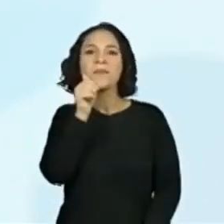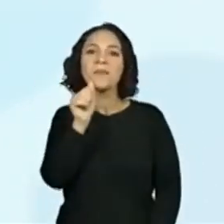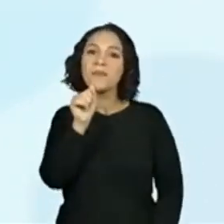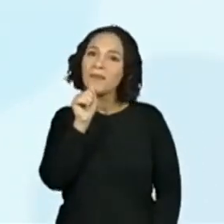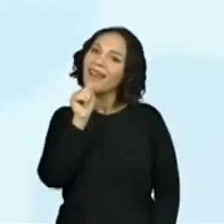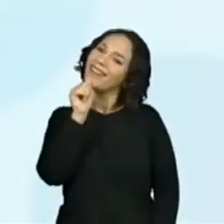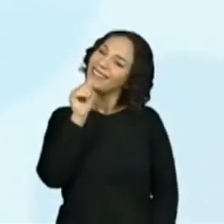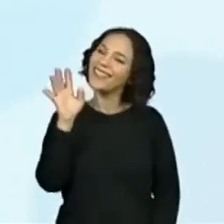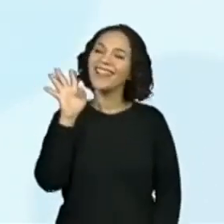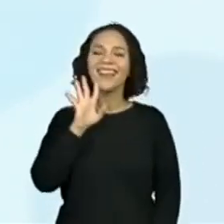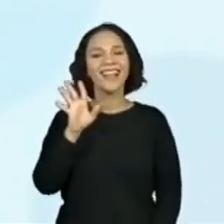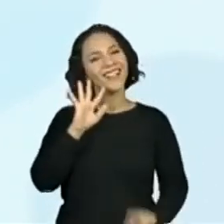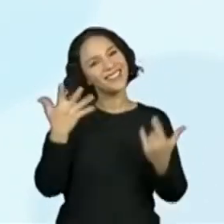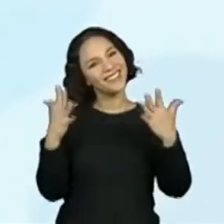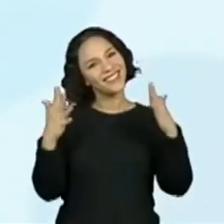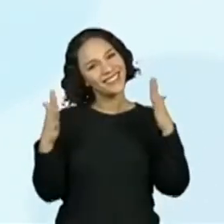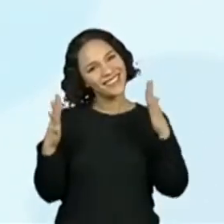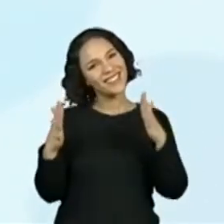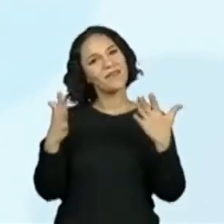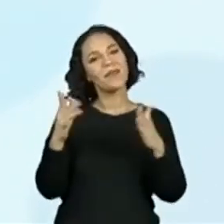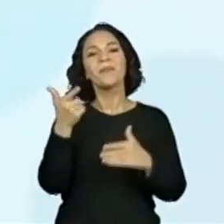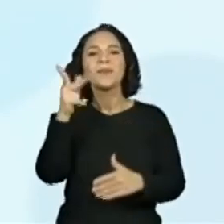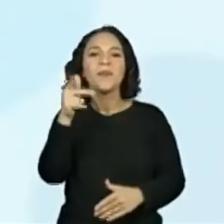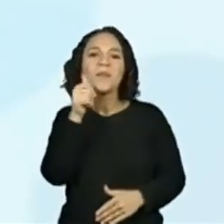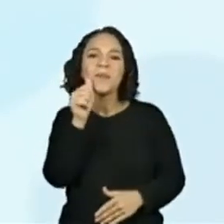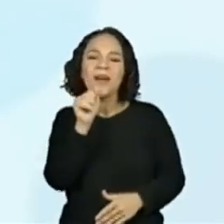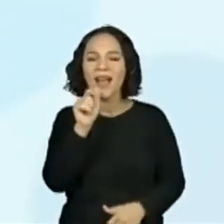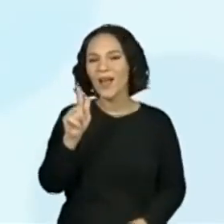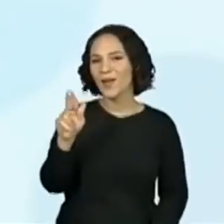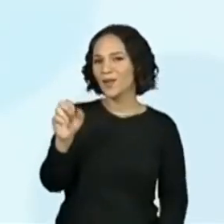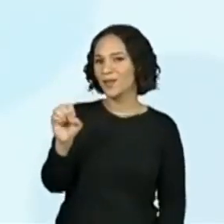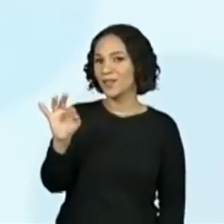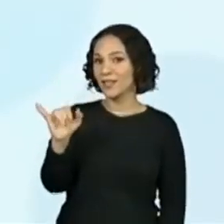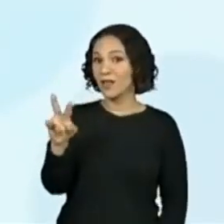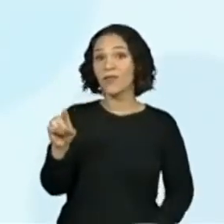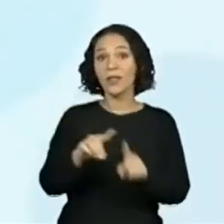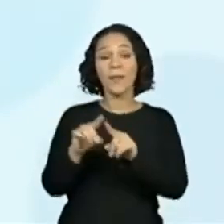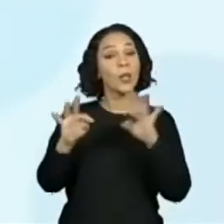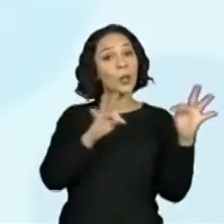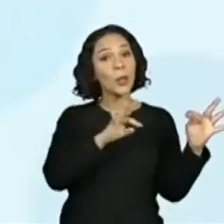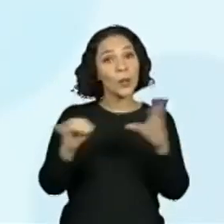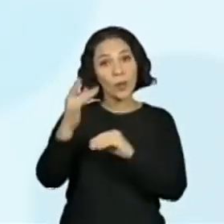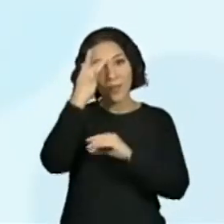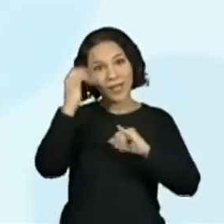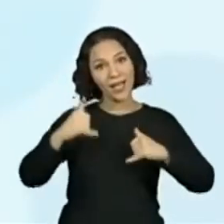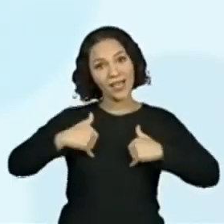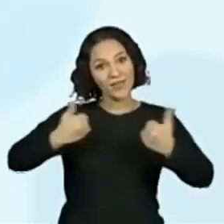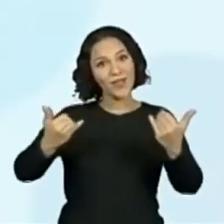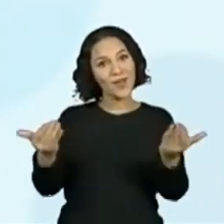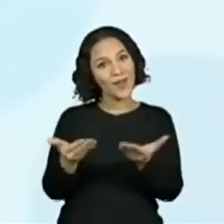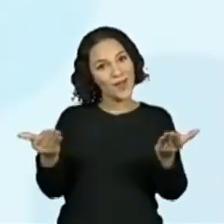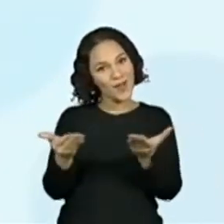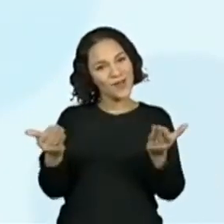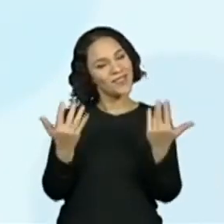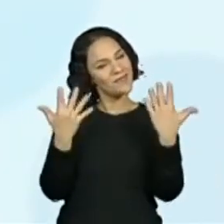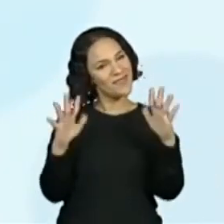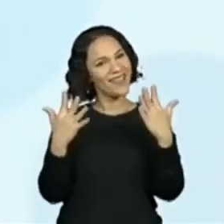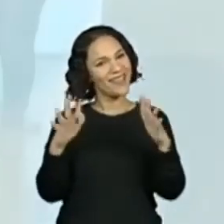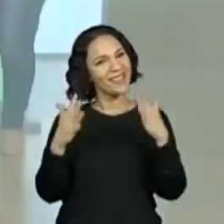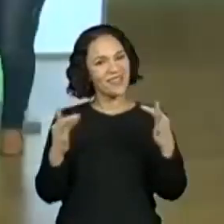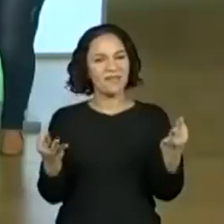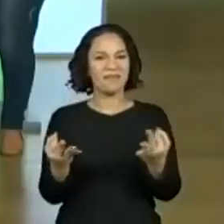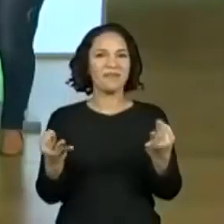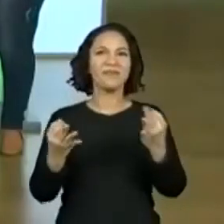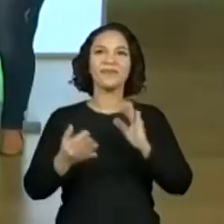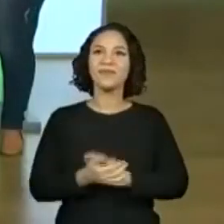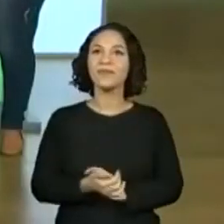dele. Olha que legal. Beijo, Gustavo. Beijo para sua mãe também. E beijo para todos os aniversariantes. Isso. Que estão nos acompanhando. Perfeito?